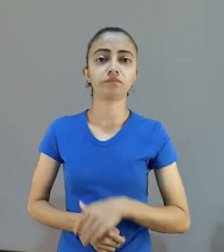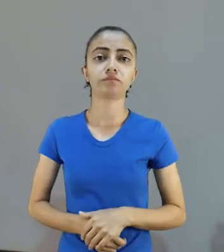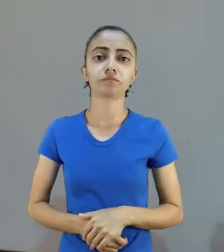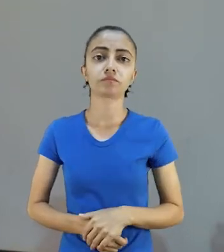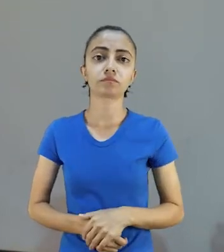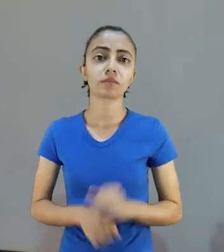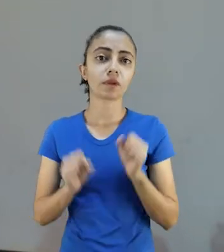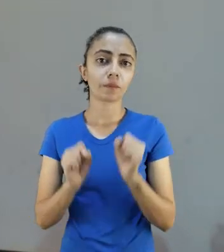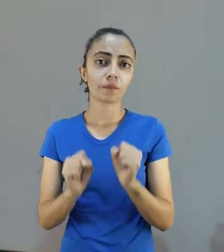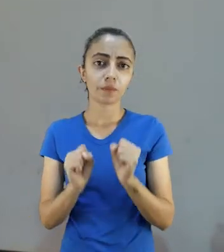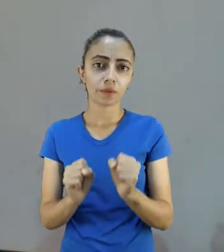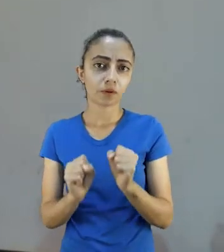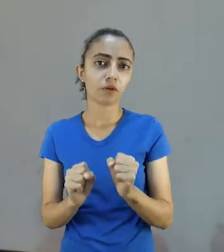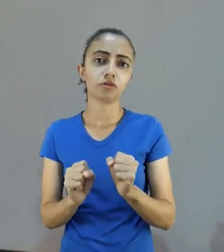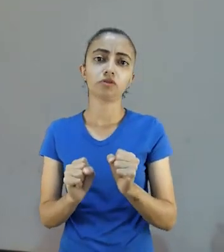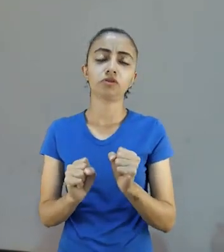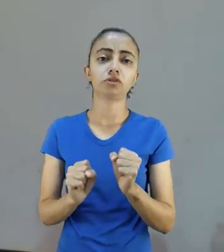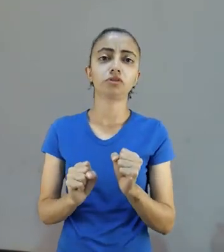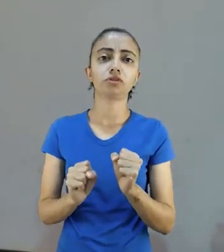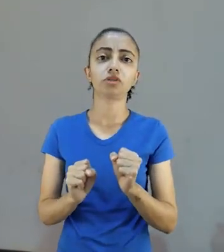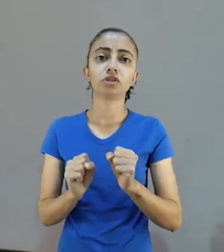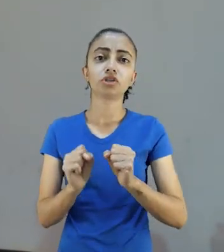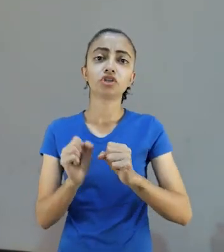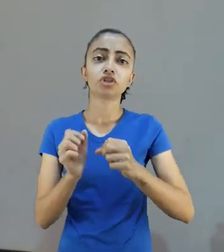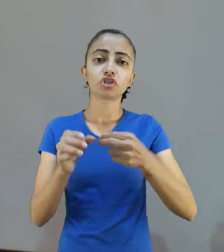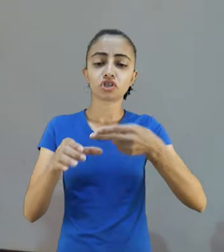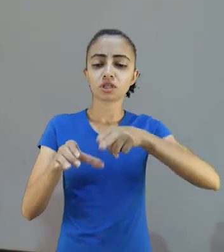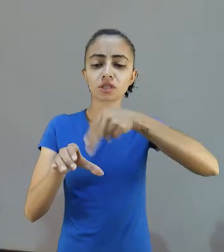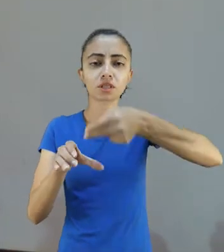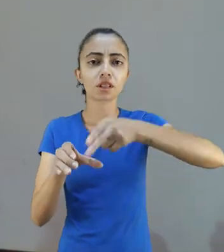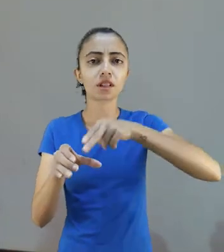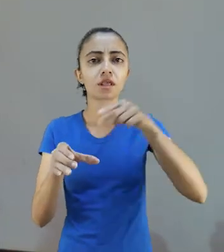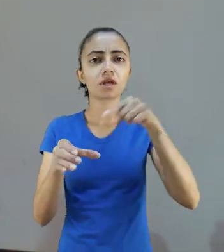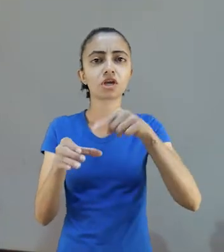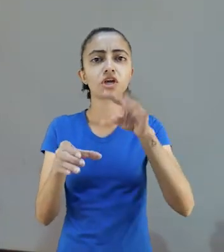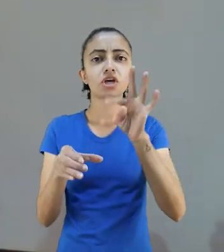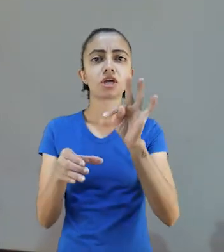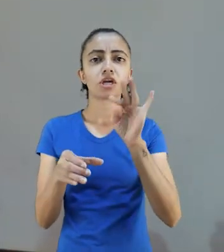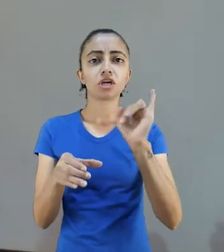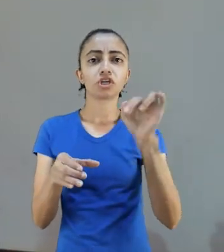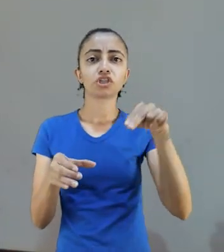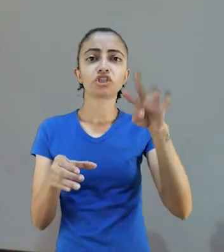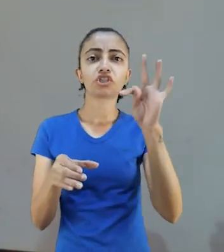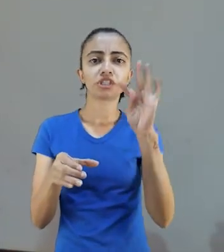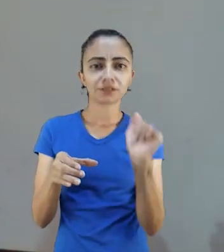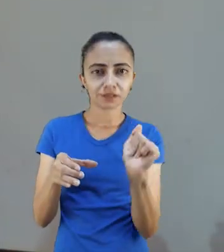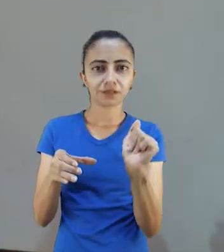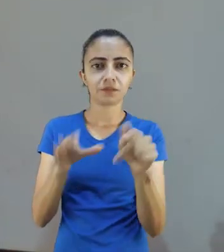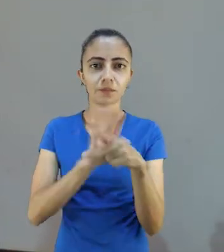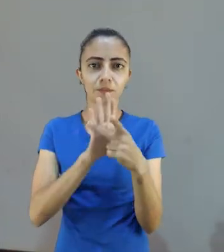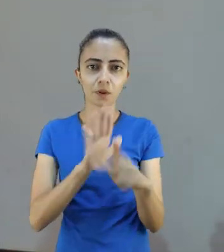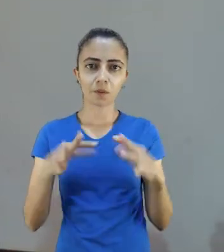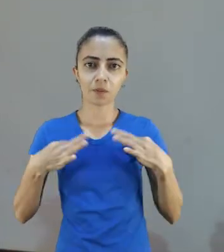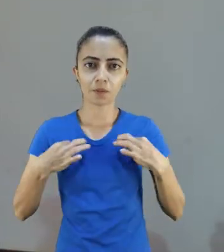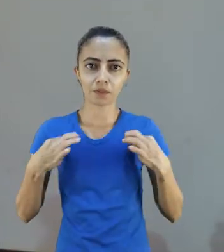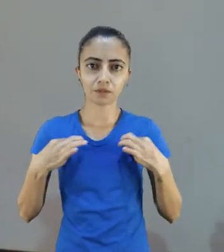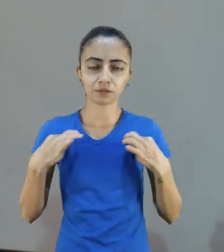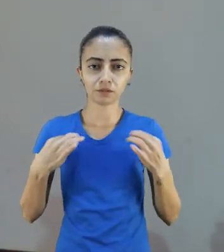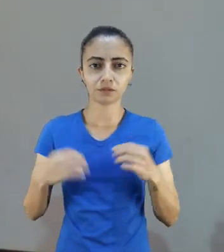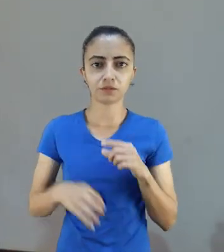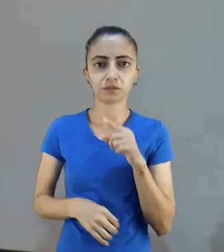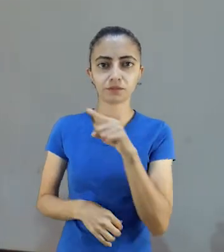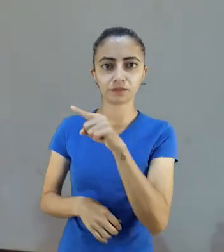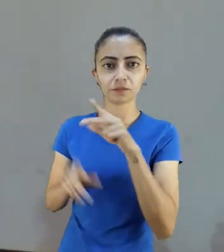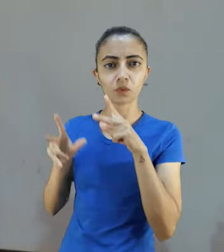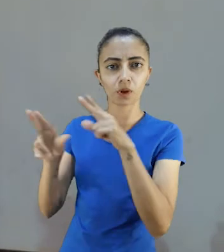A pessoa pode pintar também com tinta de tecido, a base d'água pode pintar. Igual eu fiz com essa daqui, a beiradinha dela.